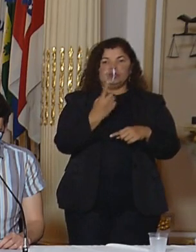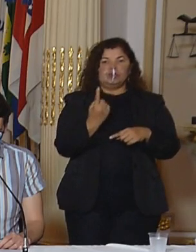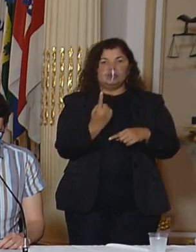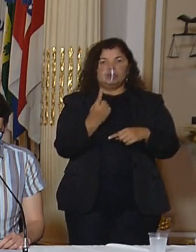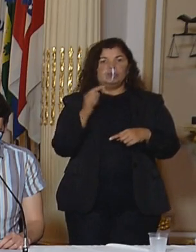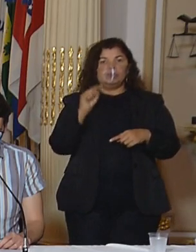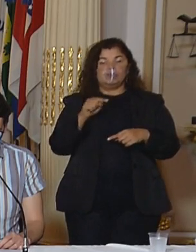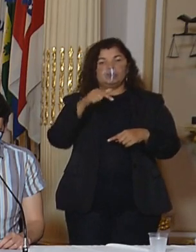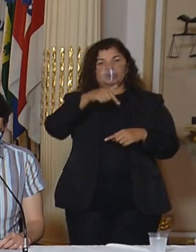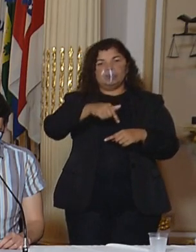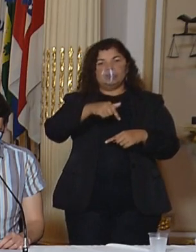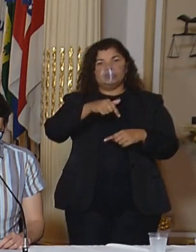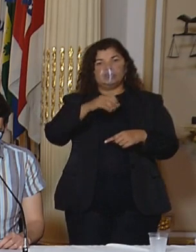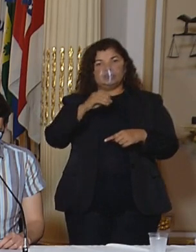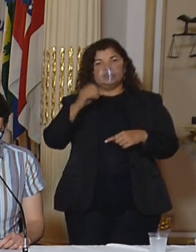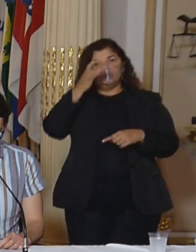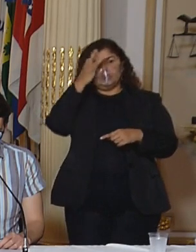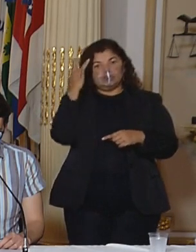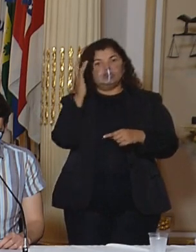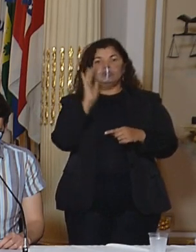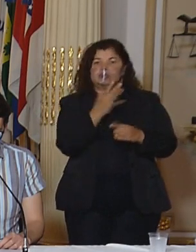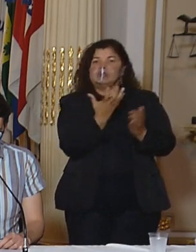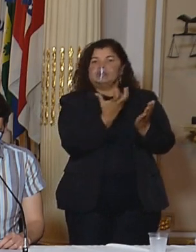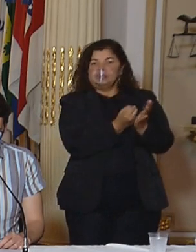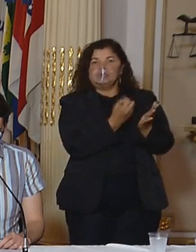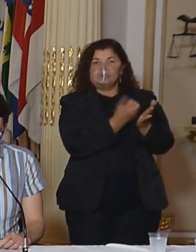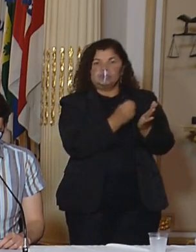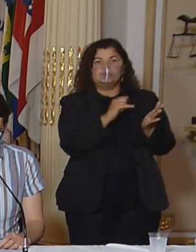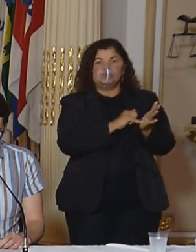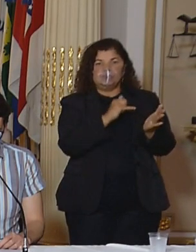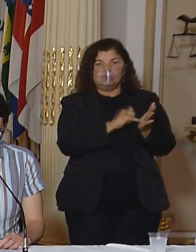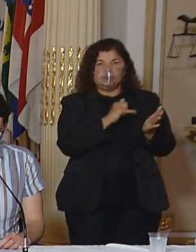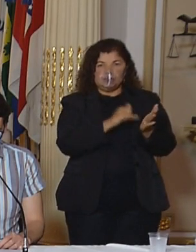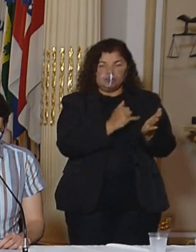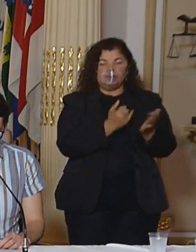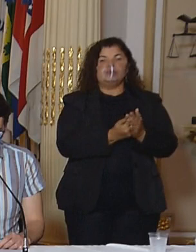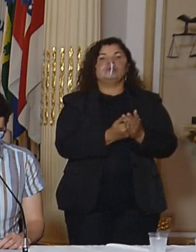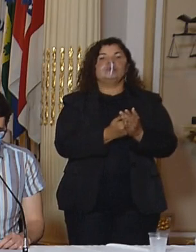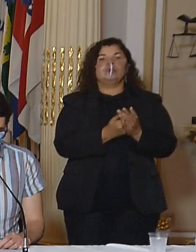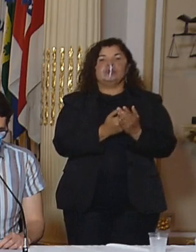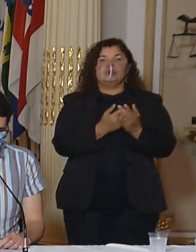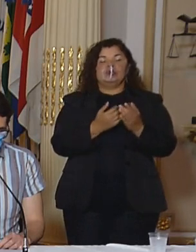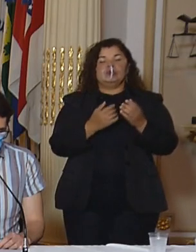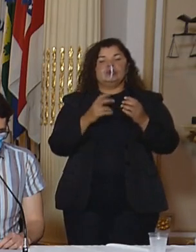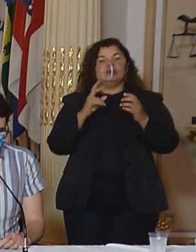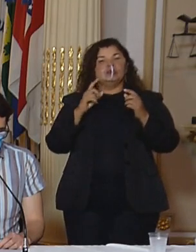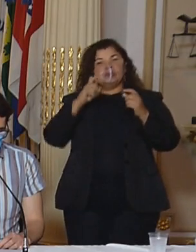pessoas inscritas. Nas nossas unidades básicas de saúde, de referência para a Covid,